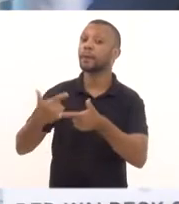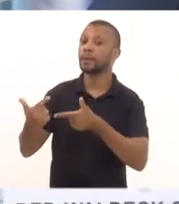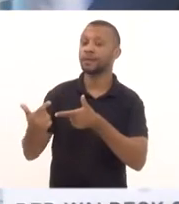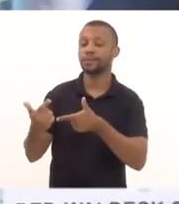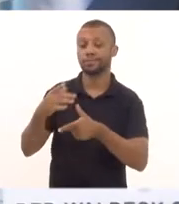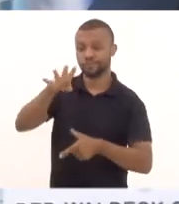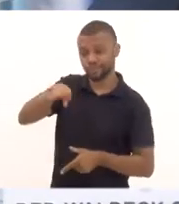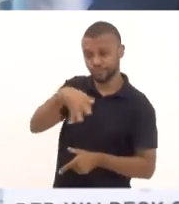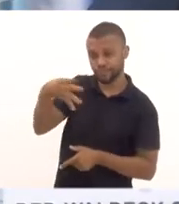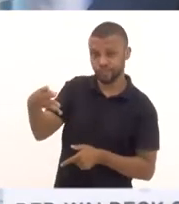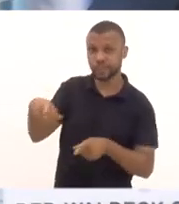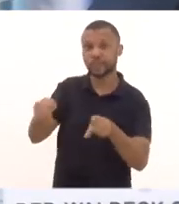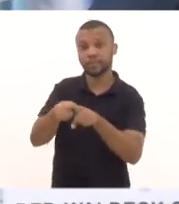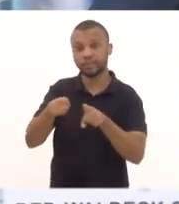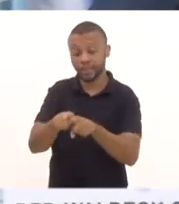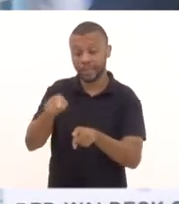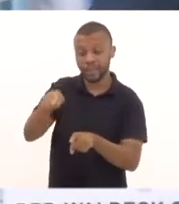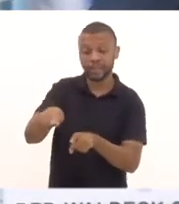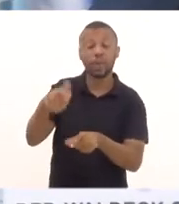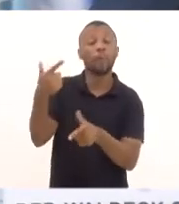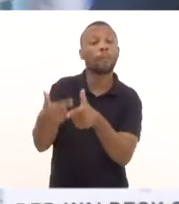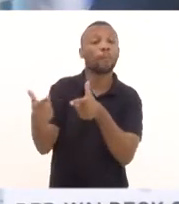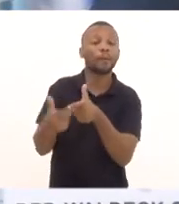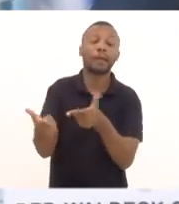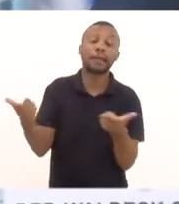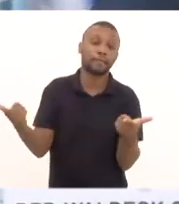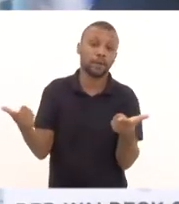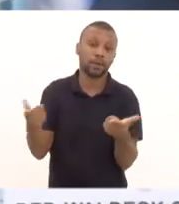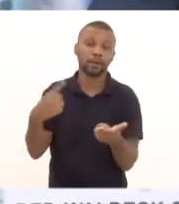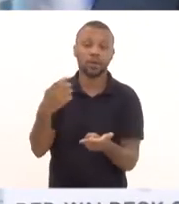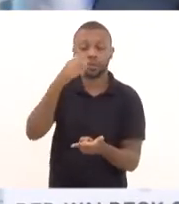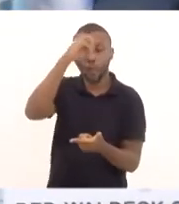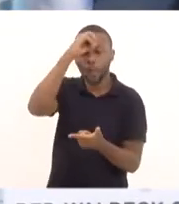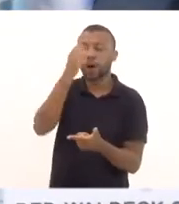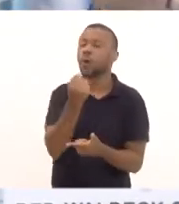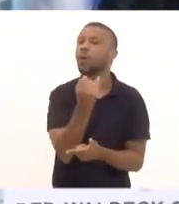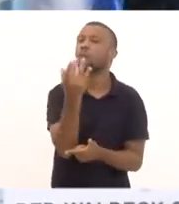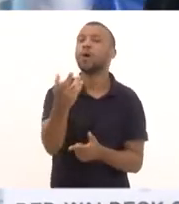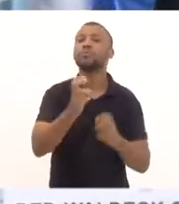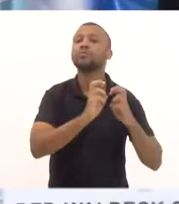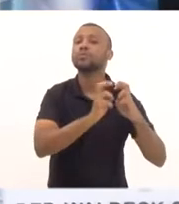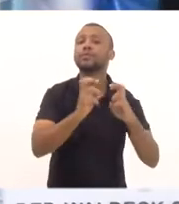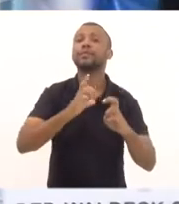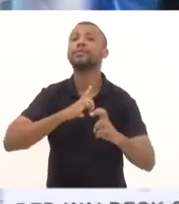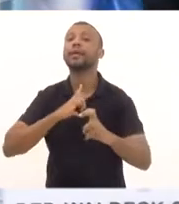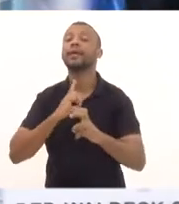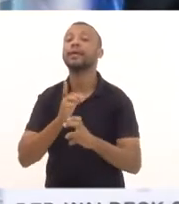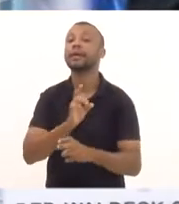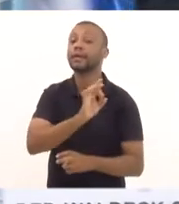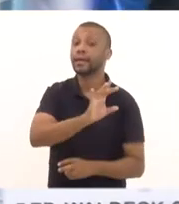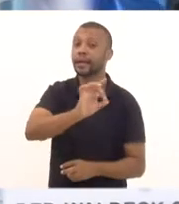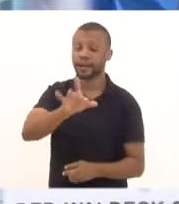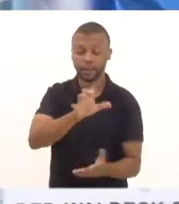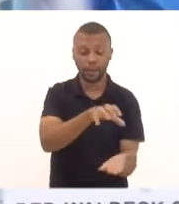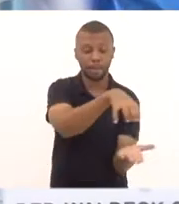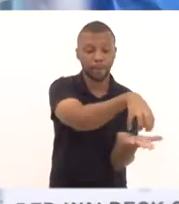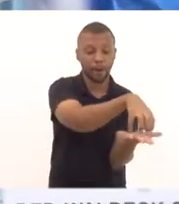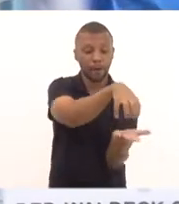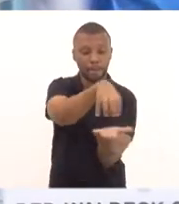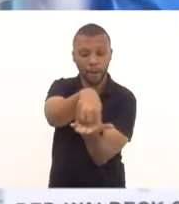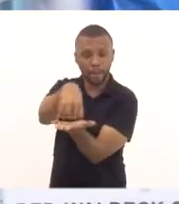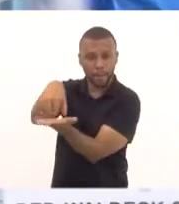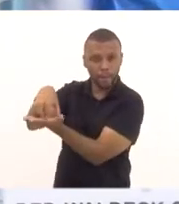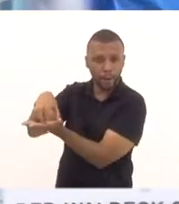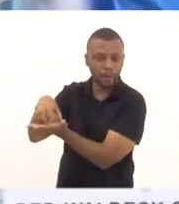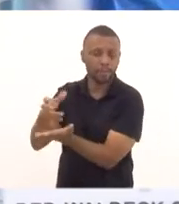outra questão também é uma caixa-preta da SuperVia não sai mais nunca quantas composições tem em cada em cada ramal